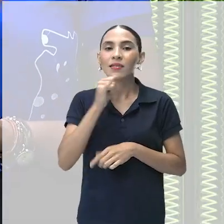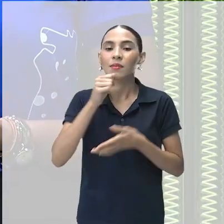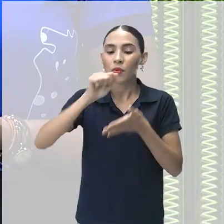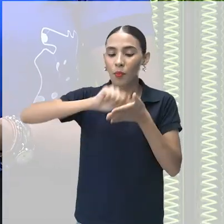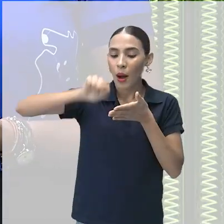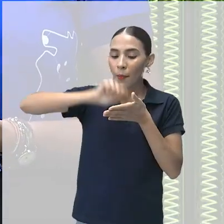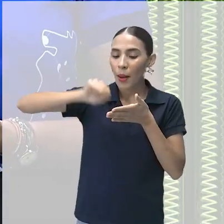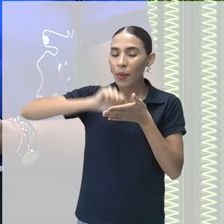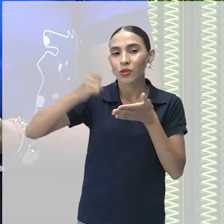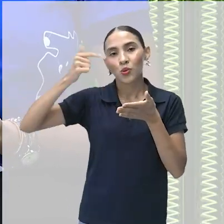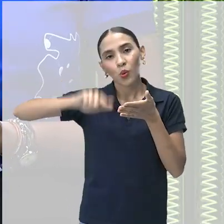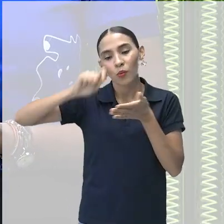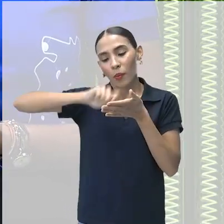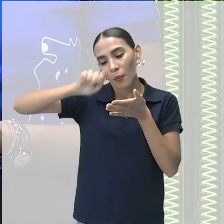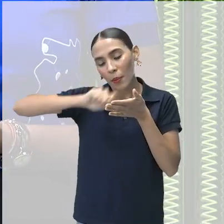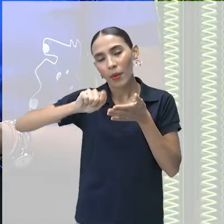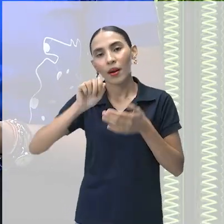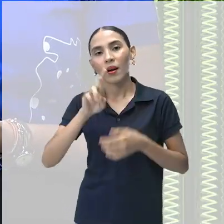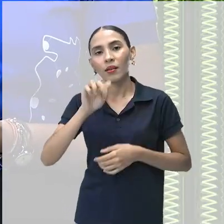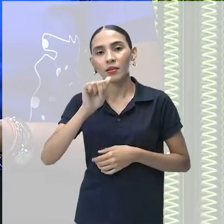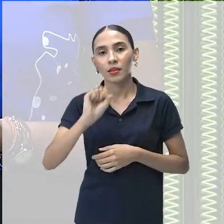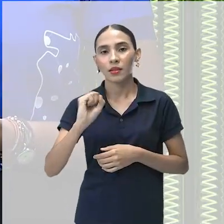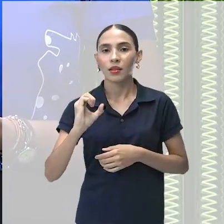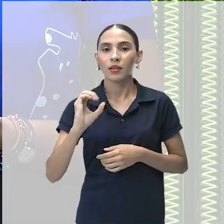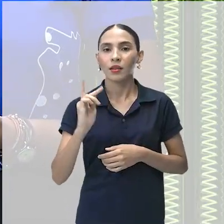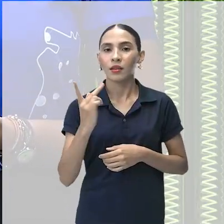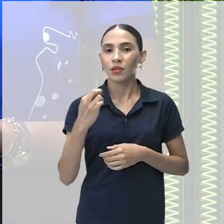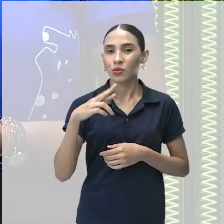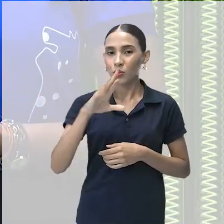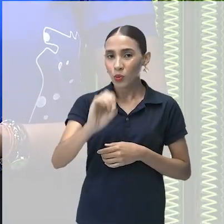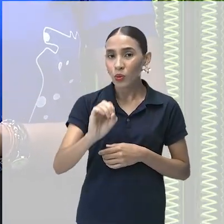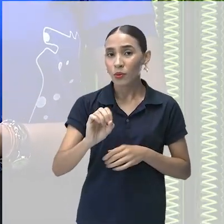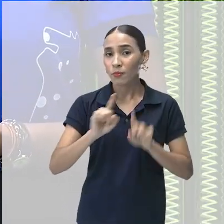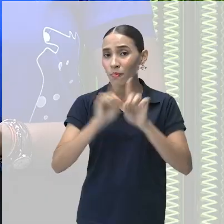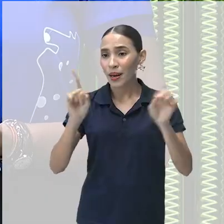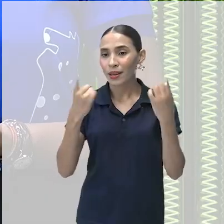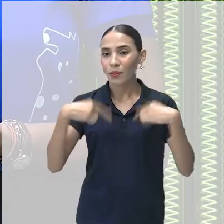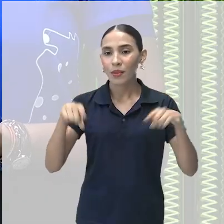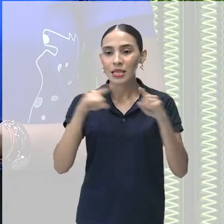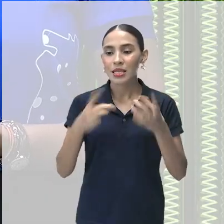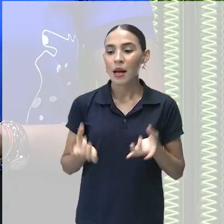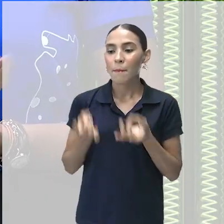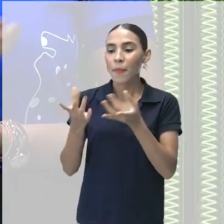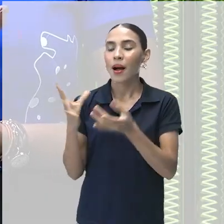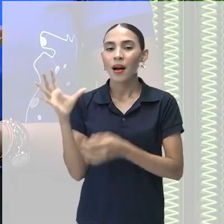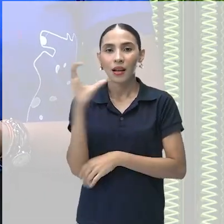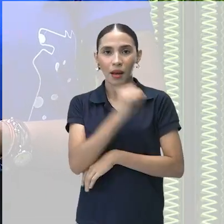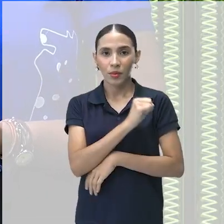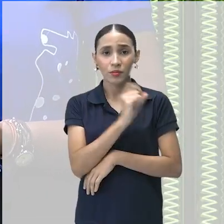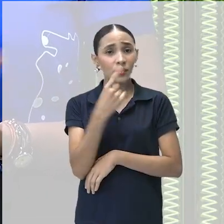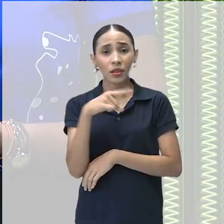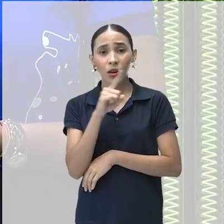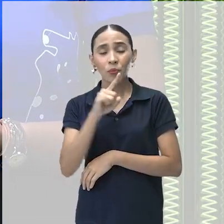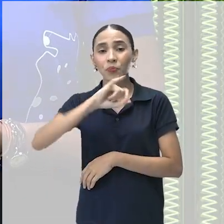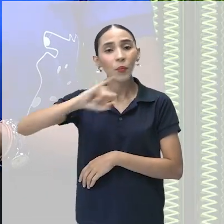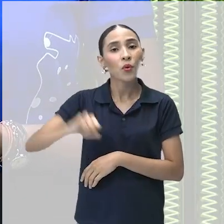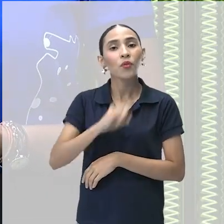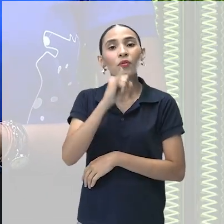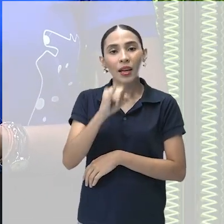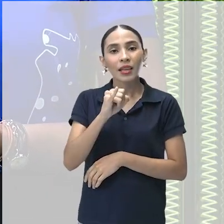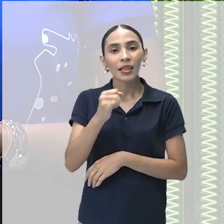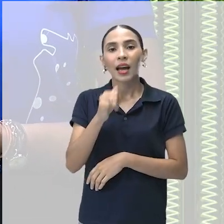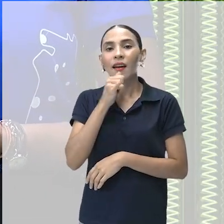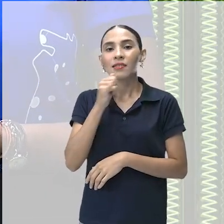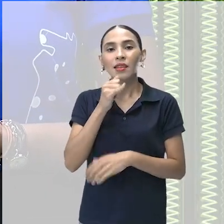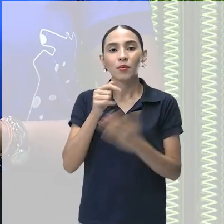Então, utilizamos um papel, estudamos ele, mas não precisamos descartá-lo de imediato. Podemos aproveitar o